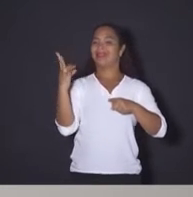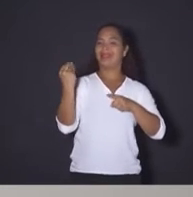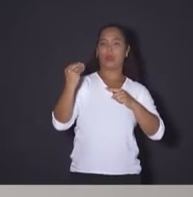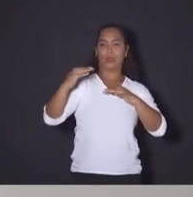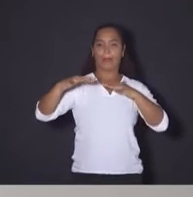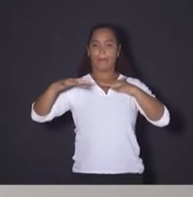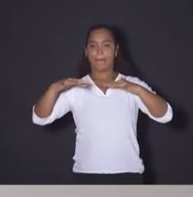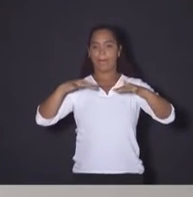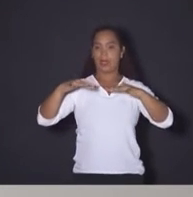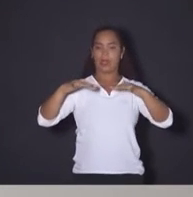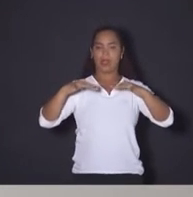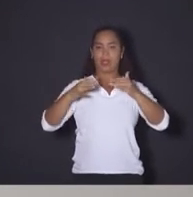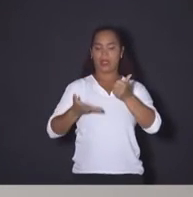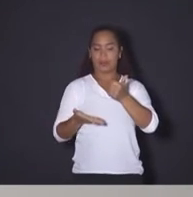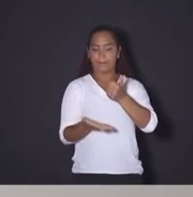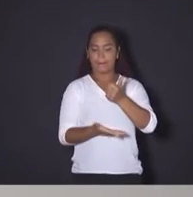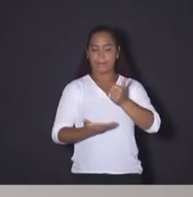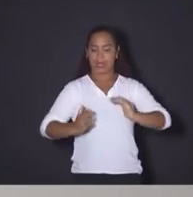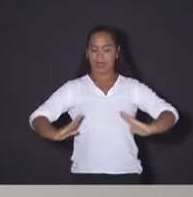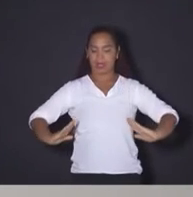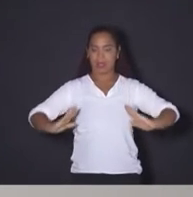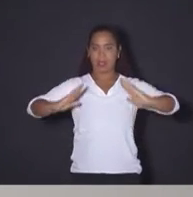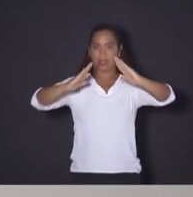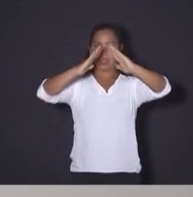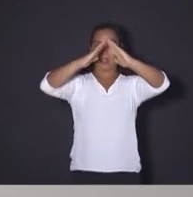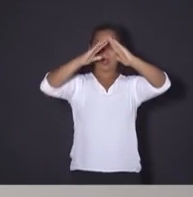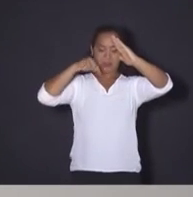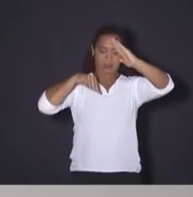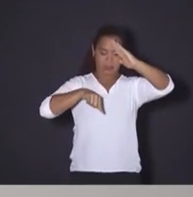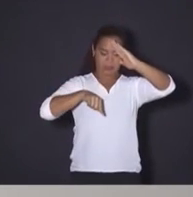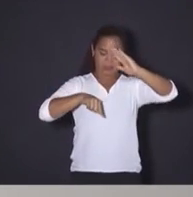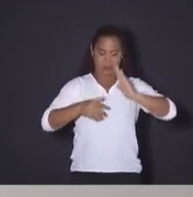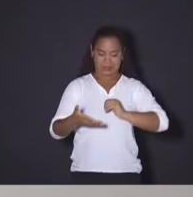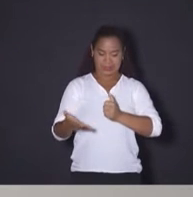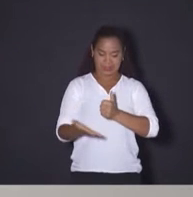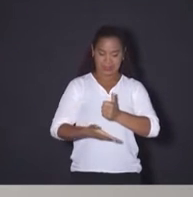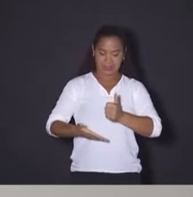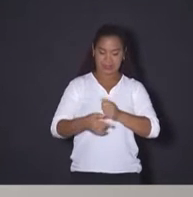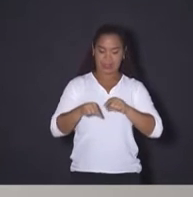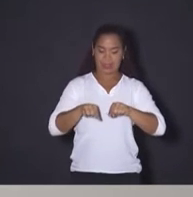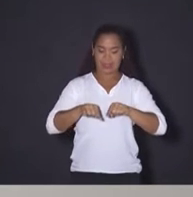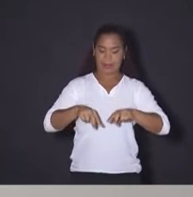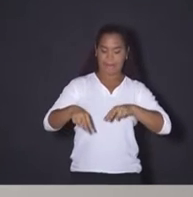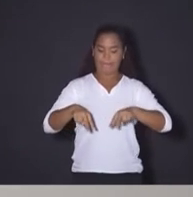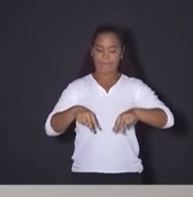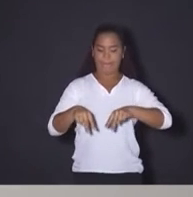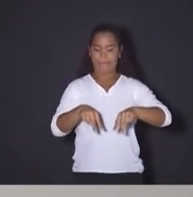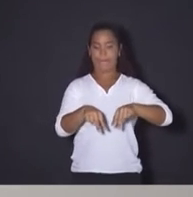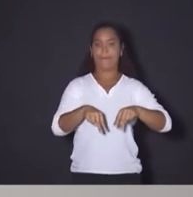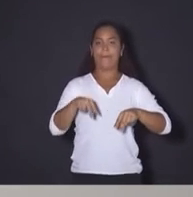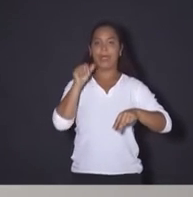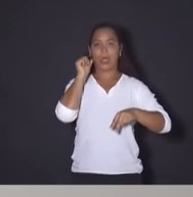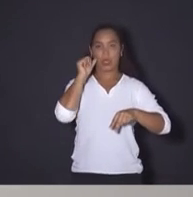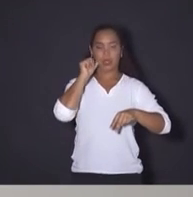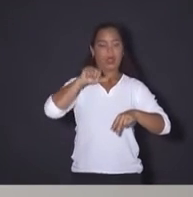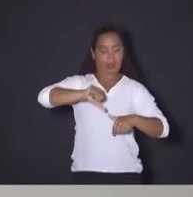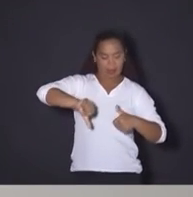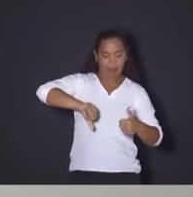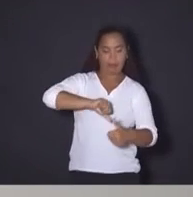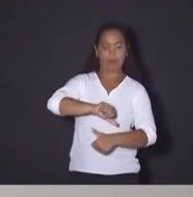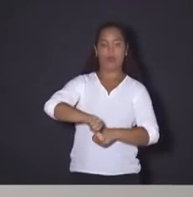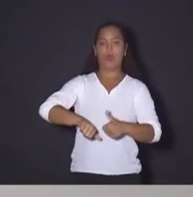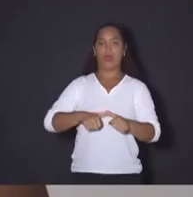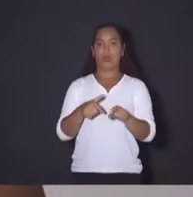a partir da base da pirâmide social onde se encontra as mulheres negras muda se a base do